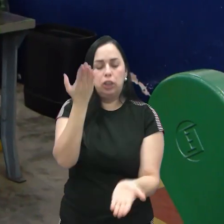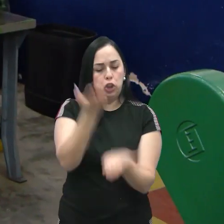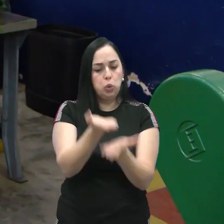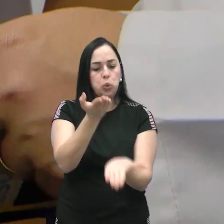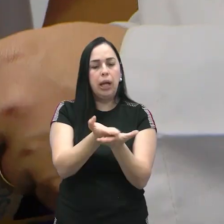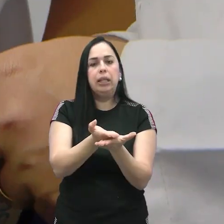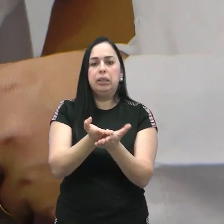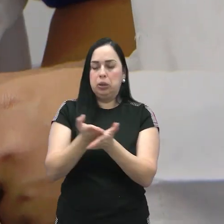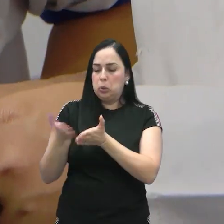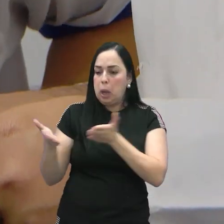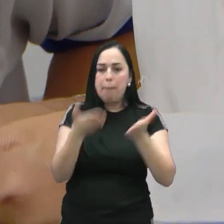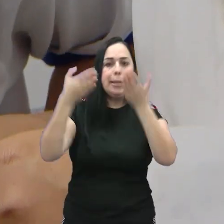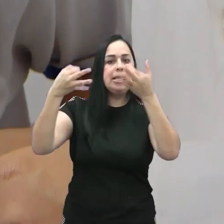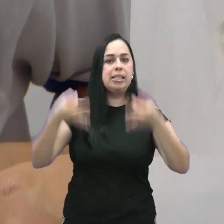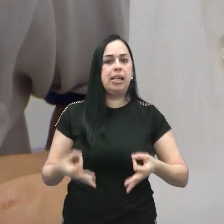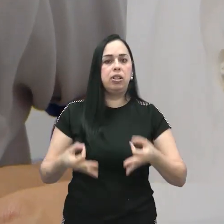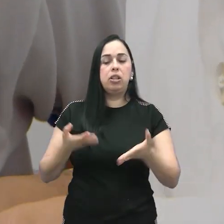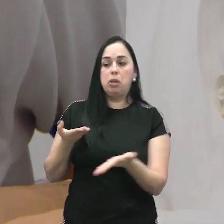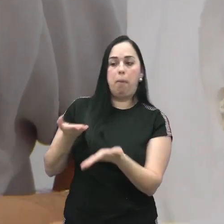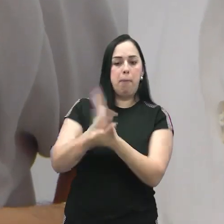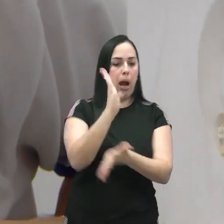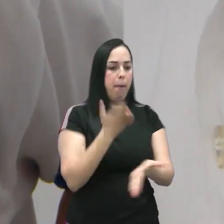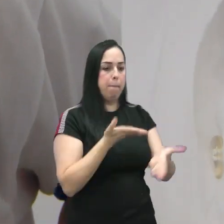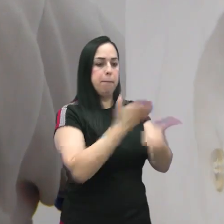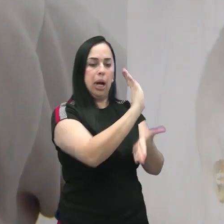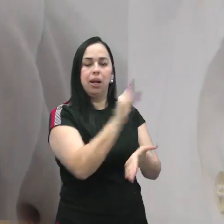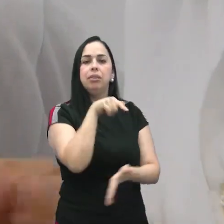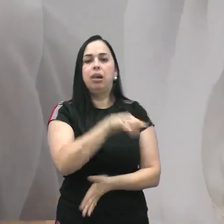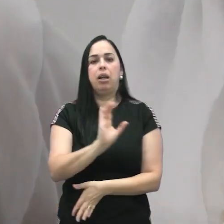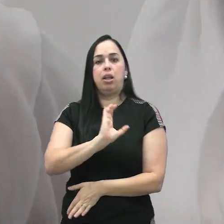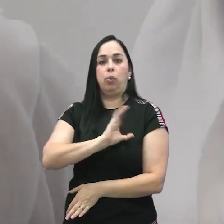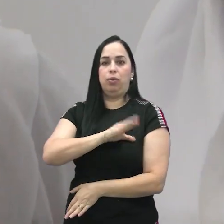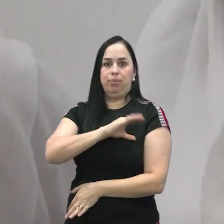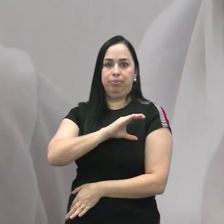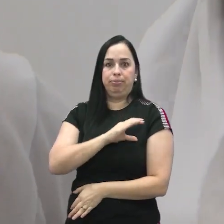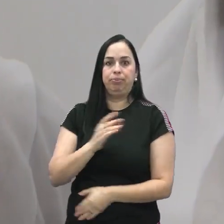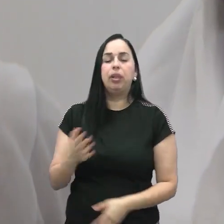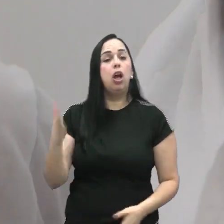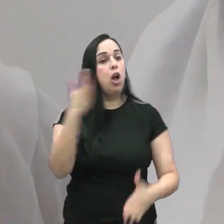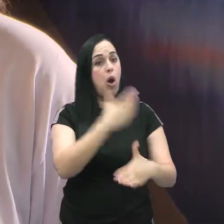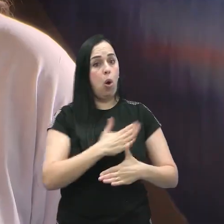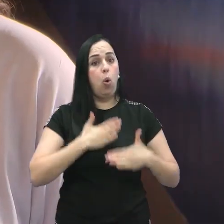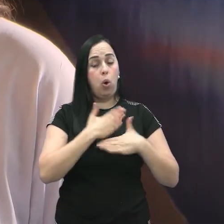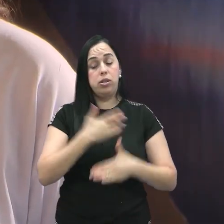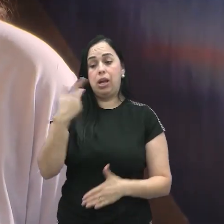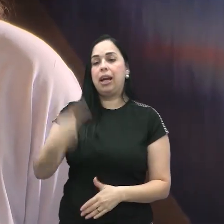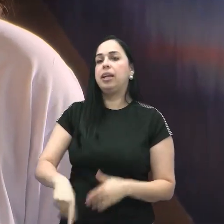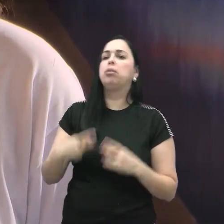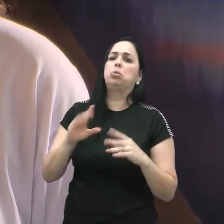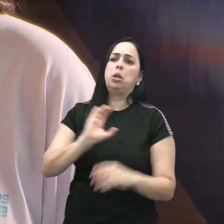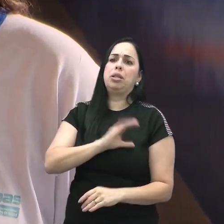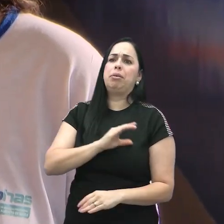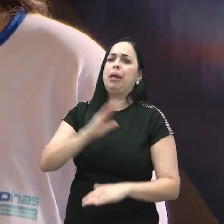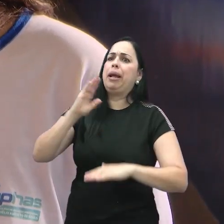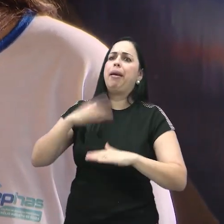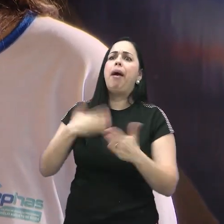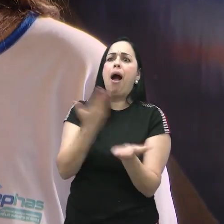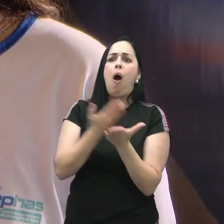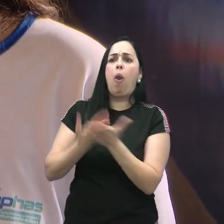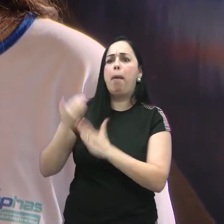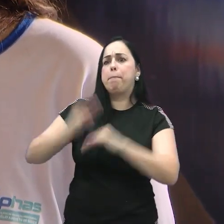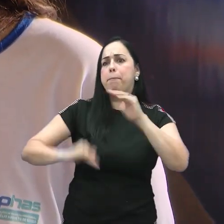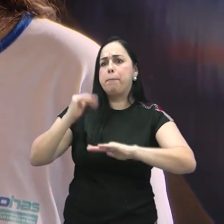dos estudos. Estão no caminho certo, foram aprovados no vestibulinho do CEPAS. Eu gosto porque aqui no CEPAS a gente tem muita